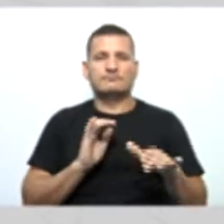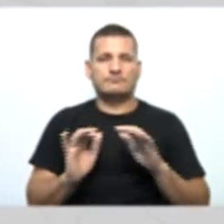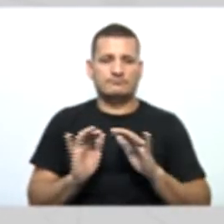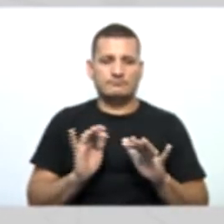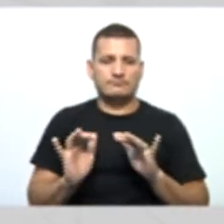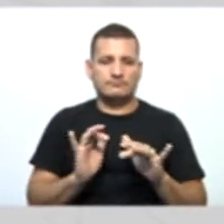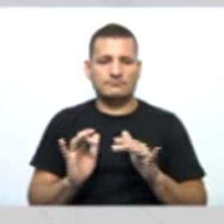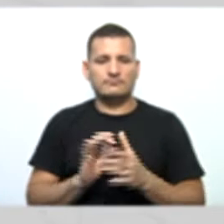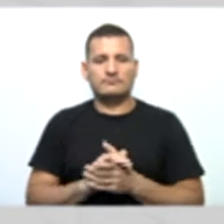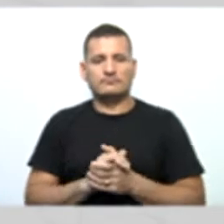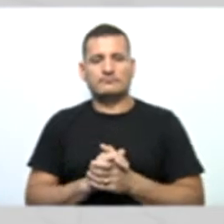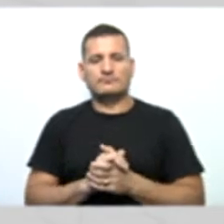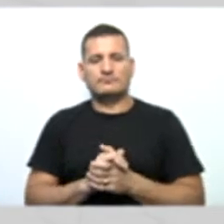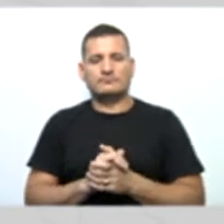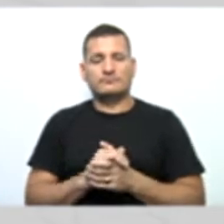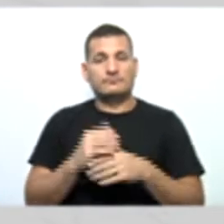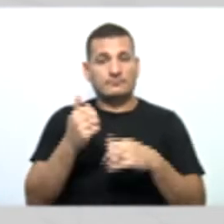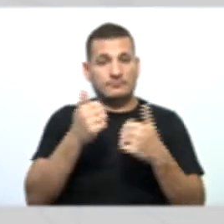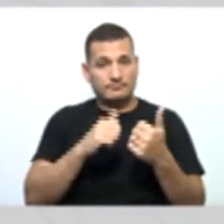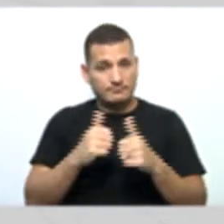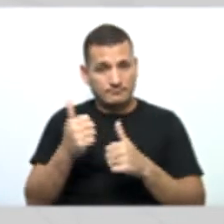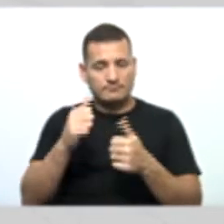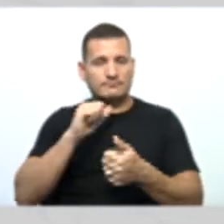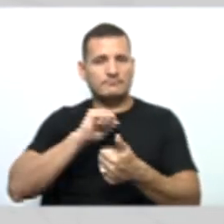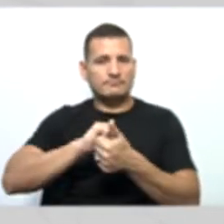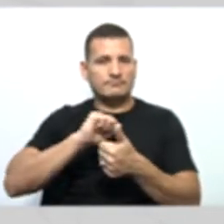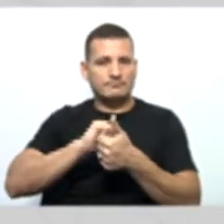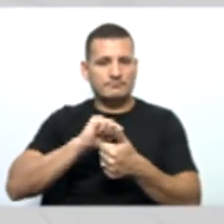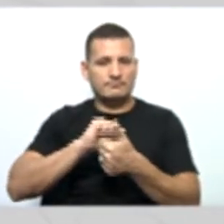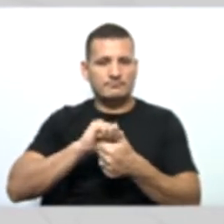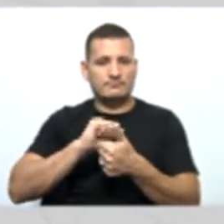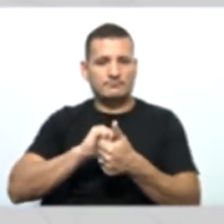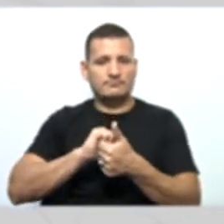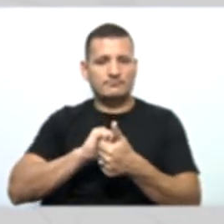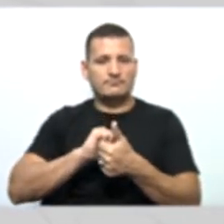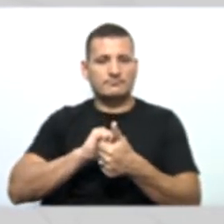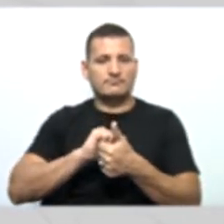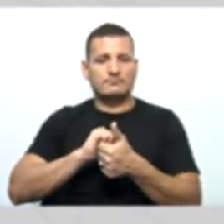programadores, avaliadores de qualidade. Veja bem aí, ó,